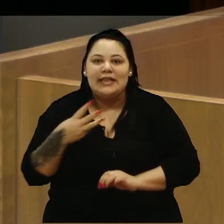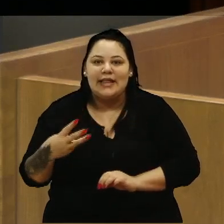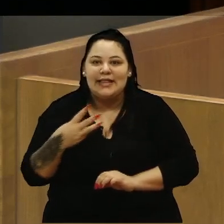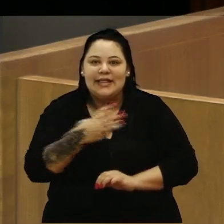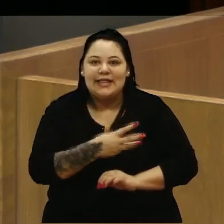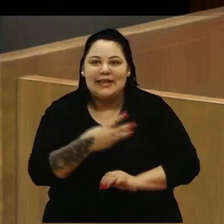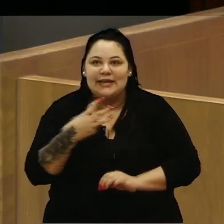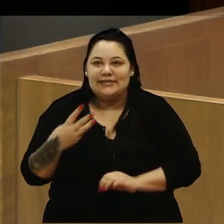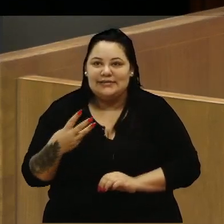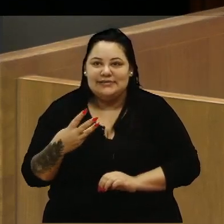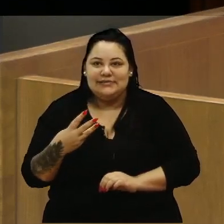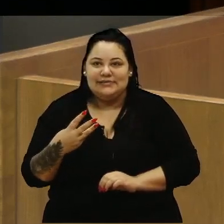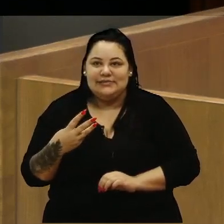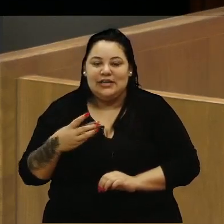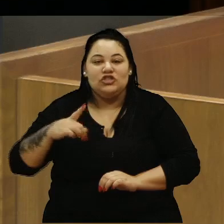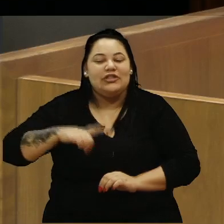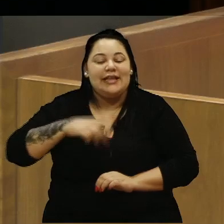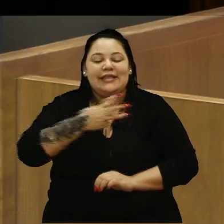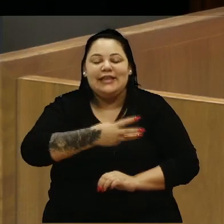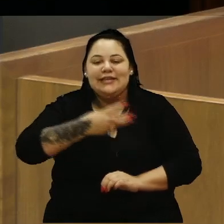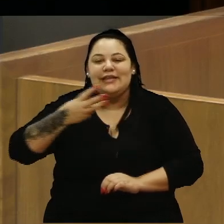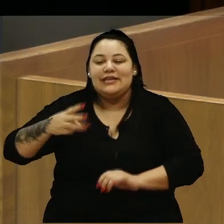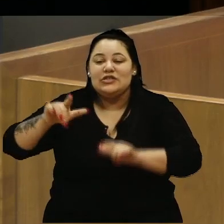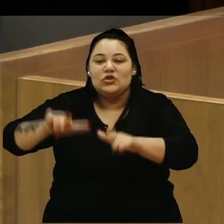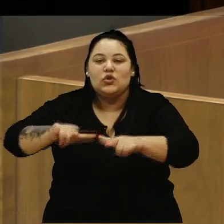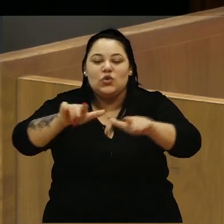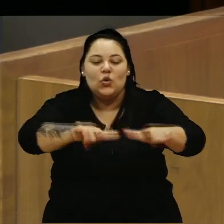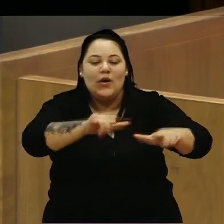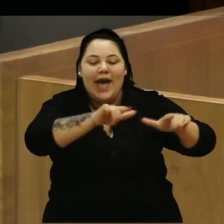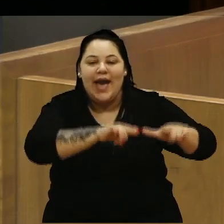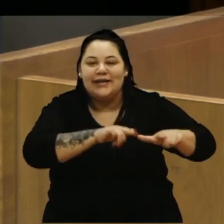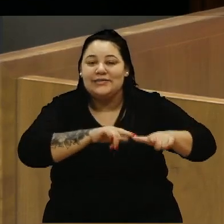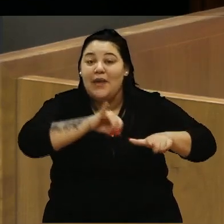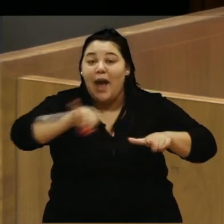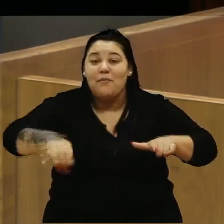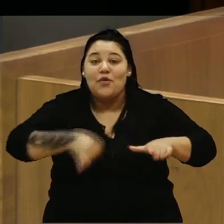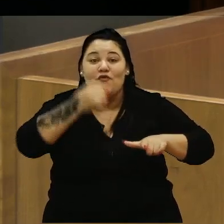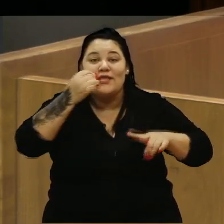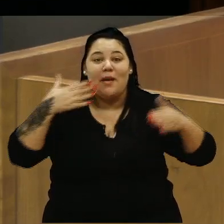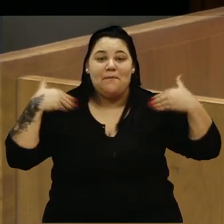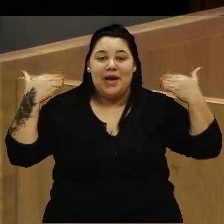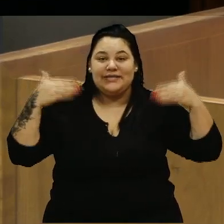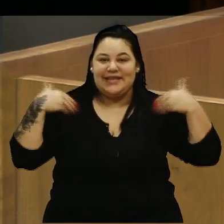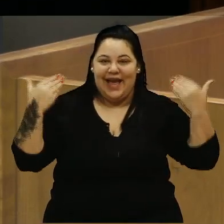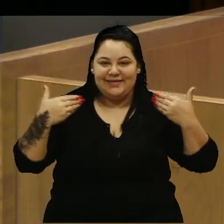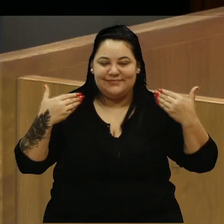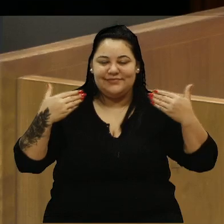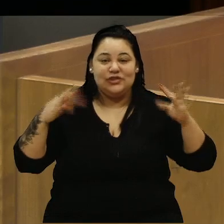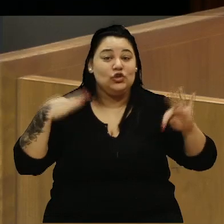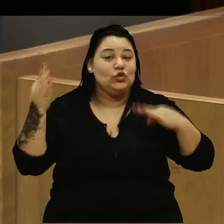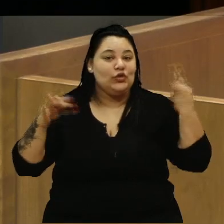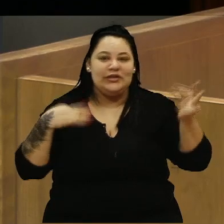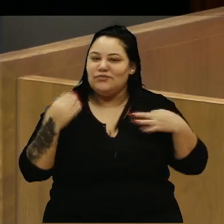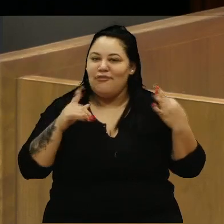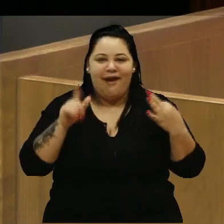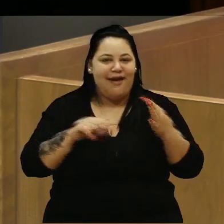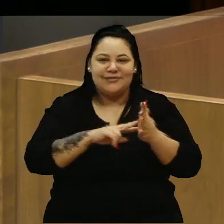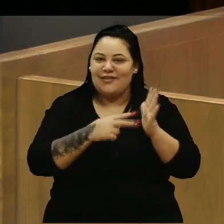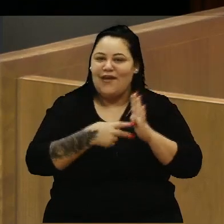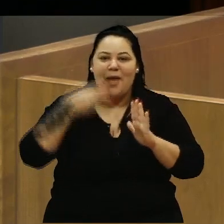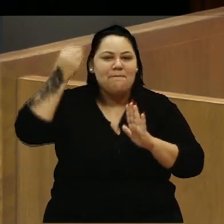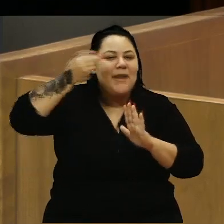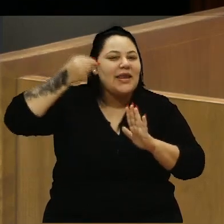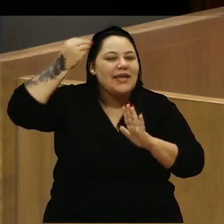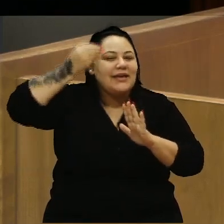gente teria 33 lugares para desfrutar. E o turismo é isso, é experiência, é